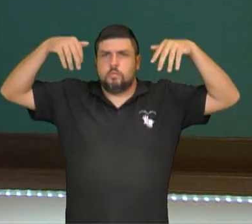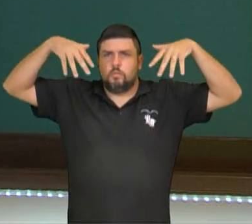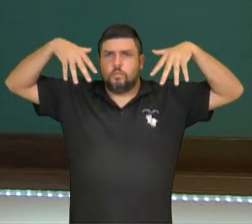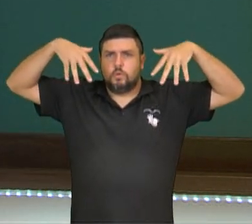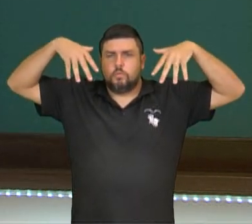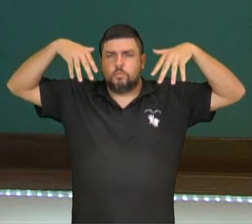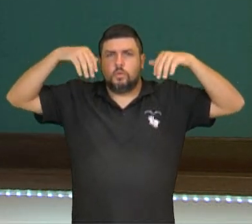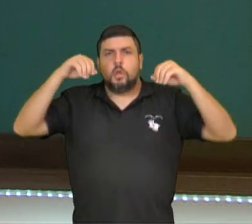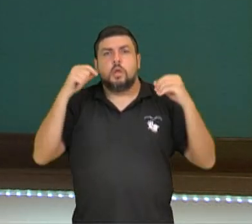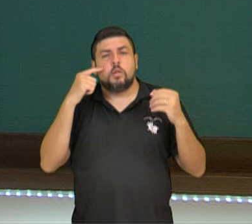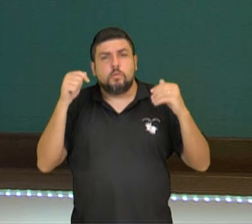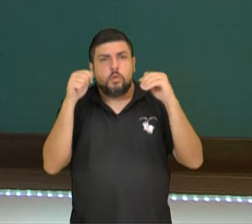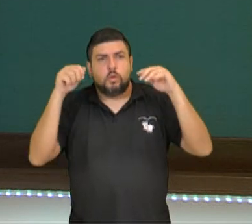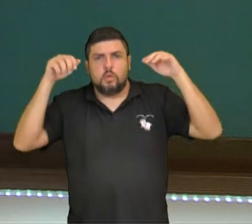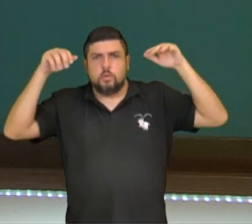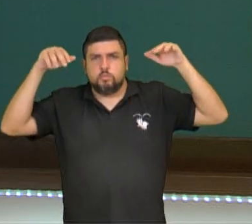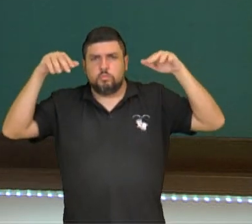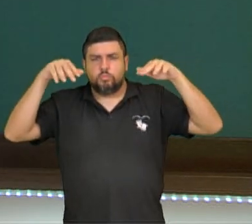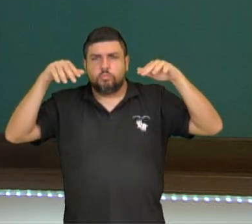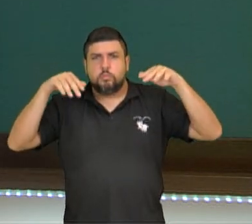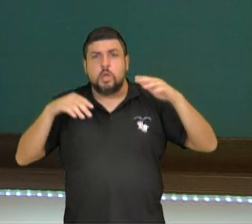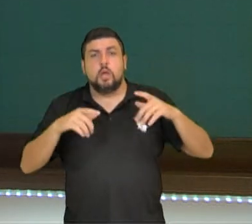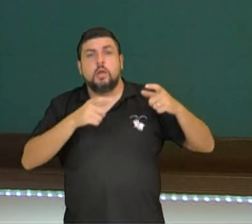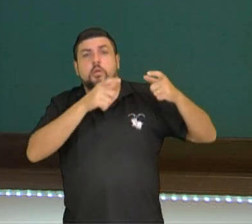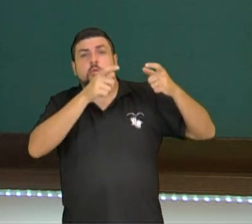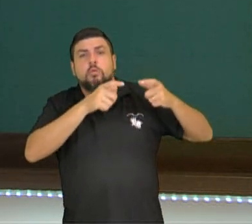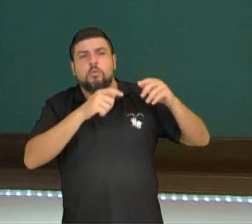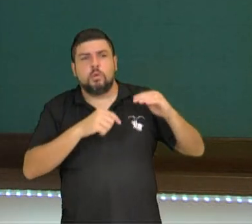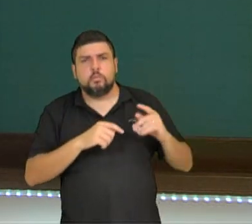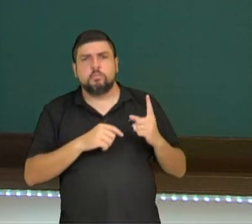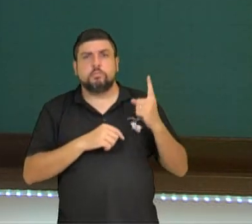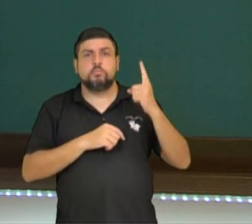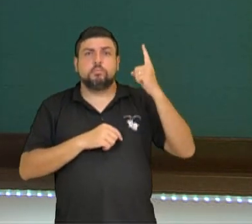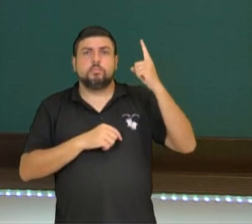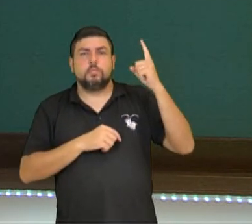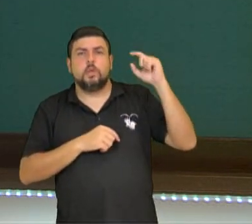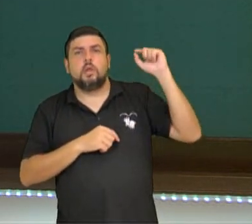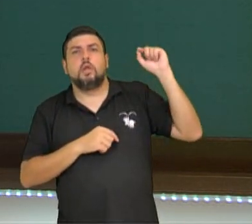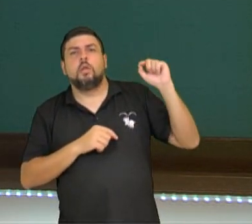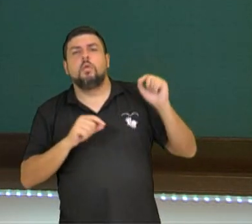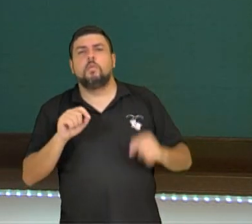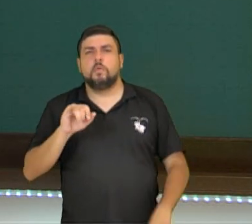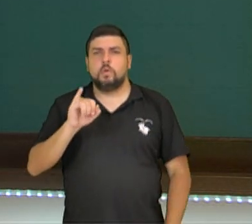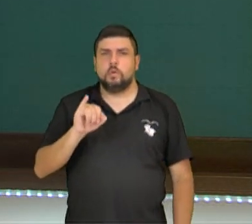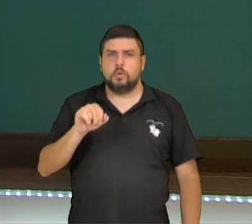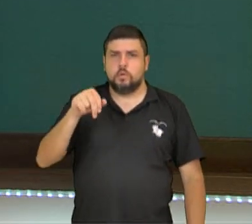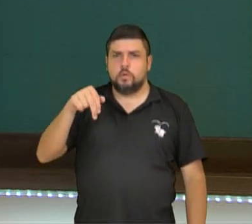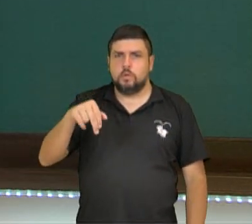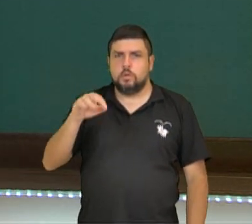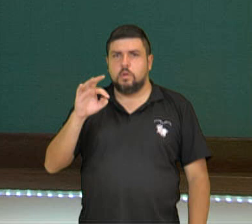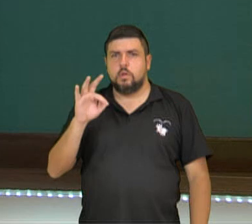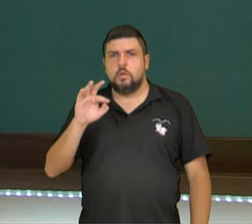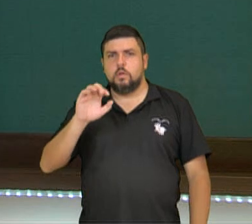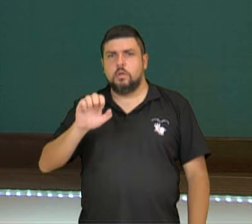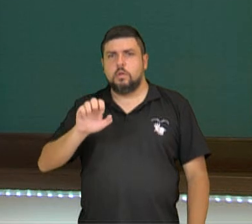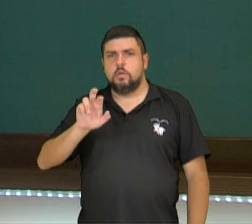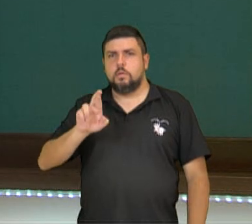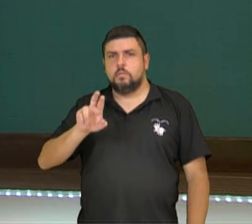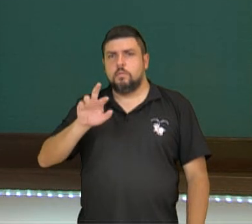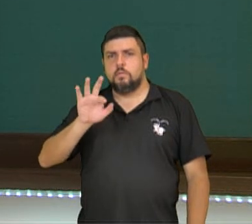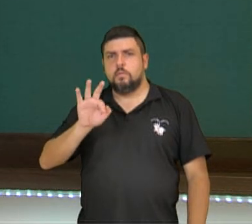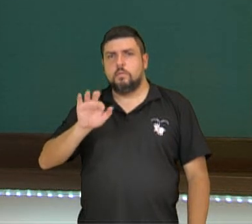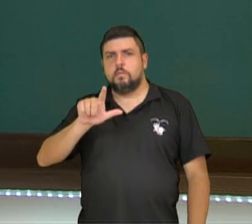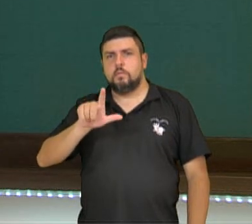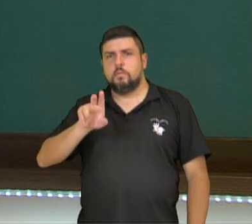mais elevadas, essas regiões mais elevadas, que a gente chama de interflúvios ou de divisores de